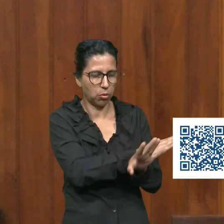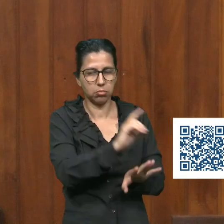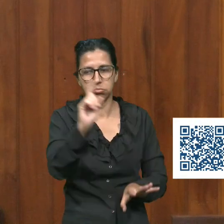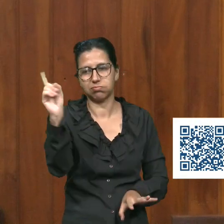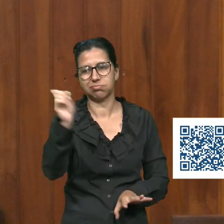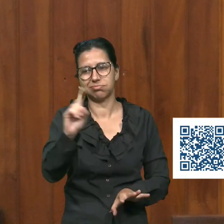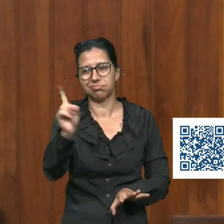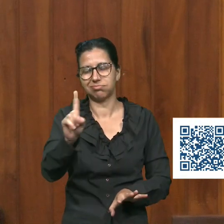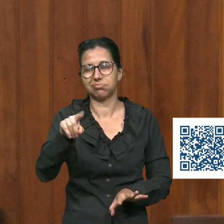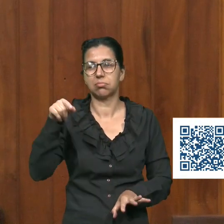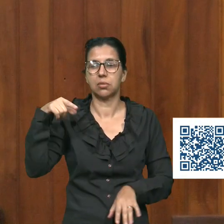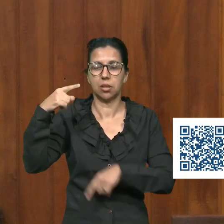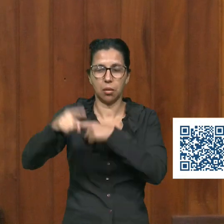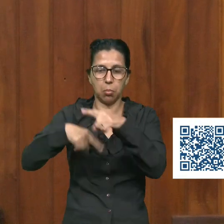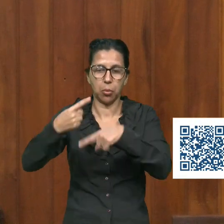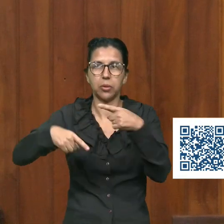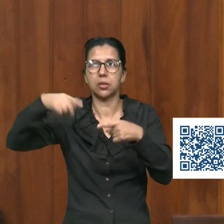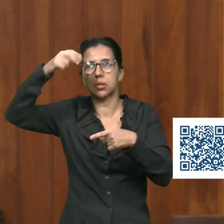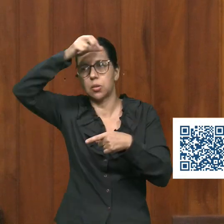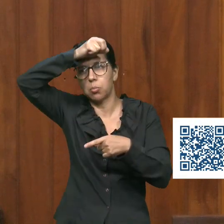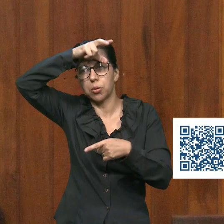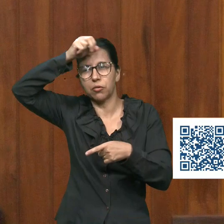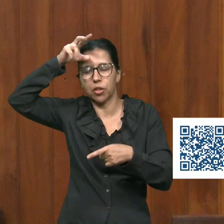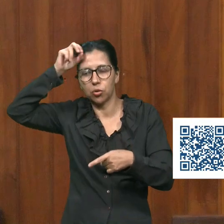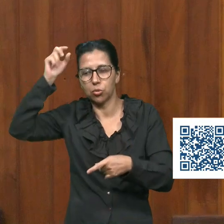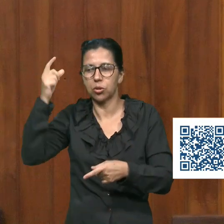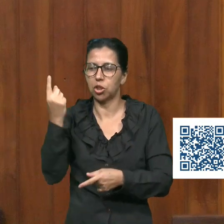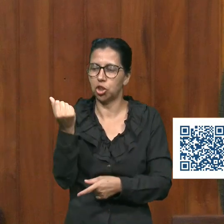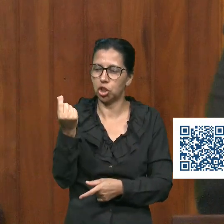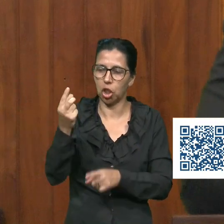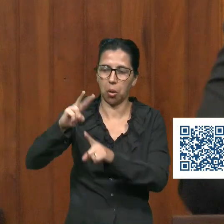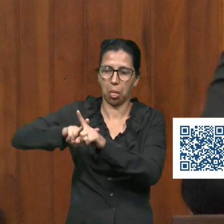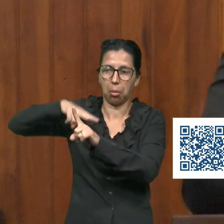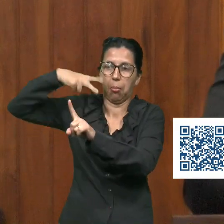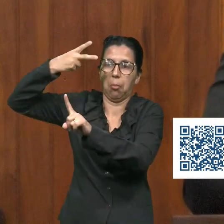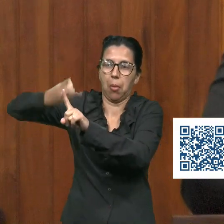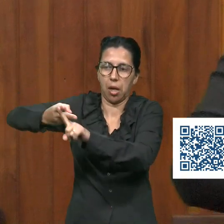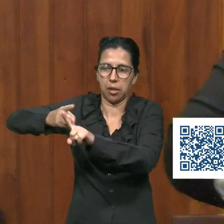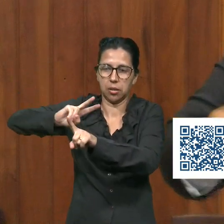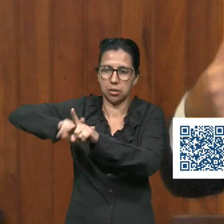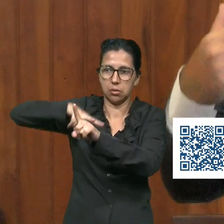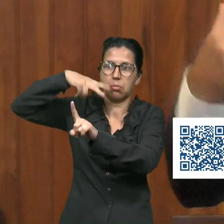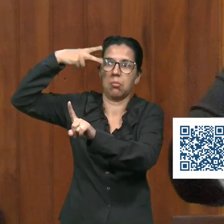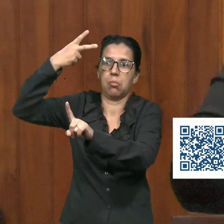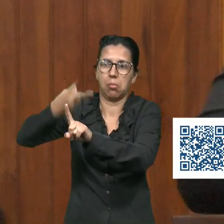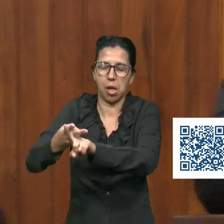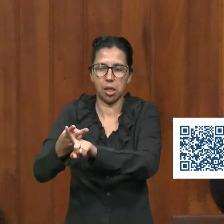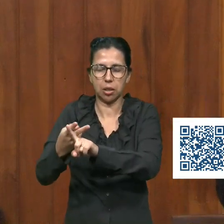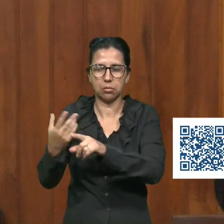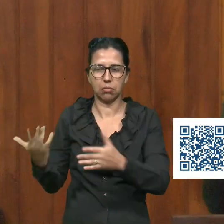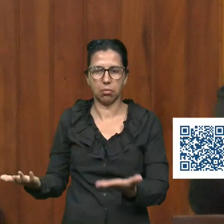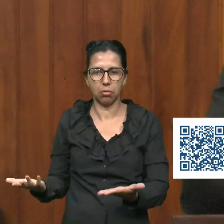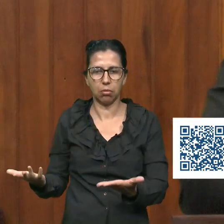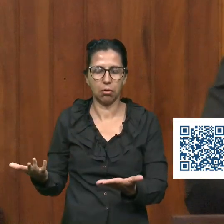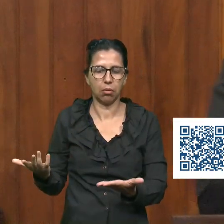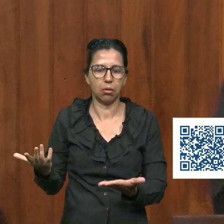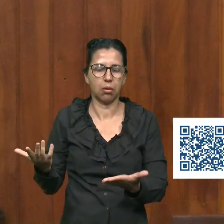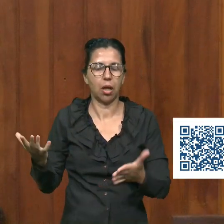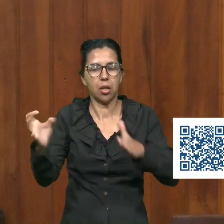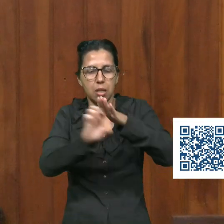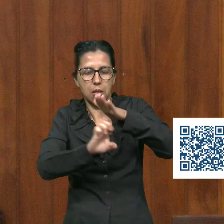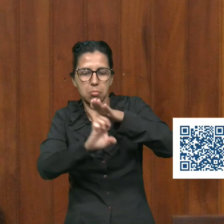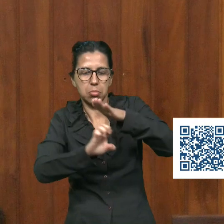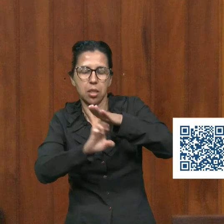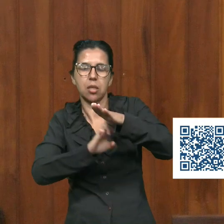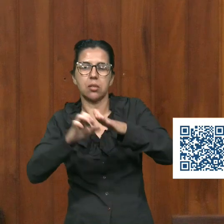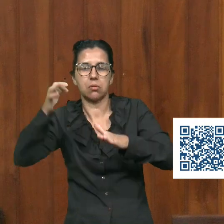faz aditivos, ou seja, injeta mais dinheiro e acaba ficando mais caro do que aquela pessoa que jogou a proposta de maneira